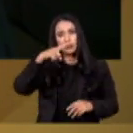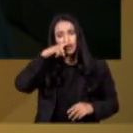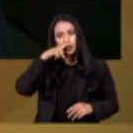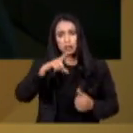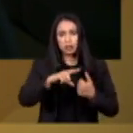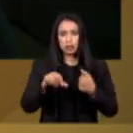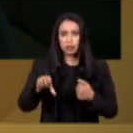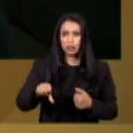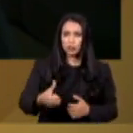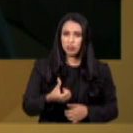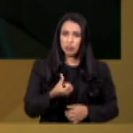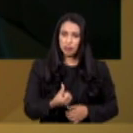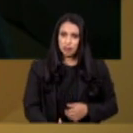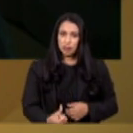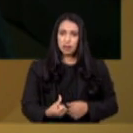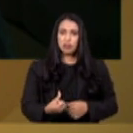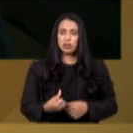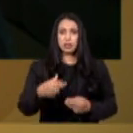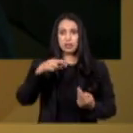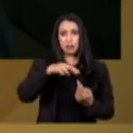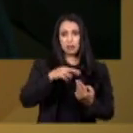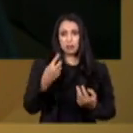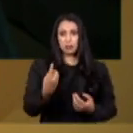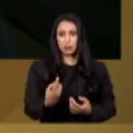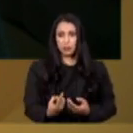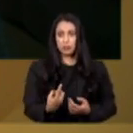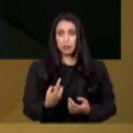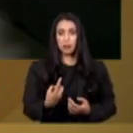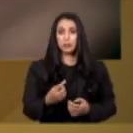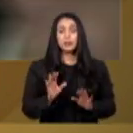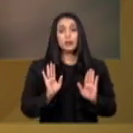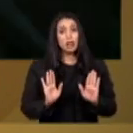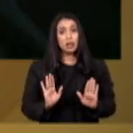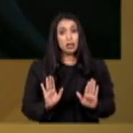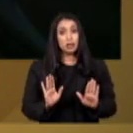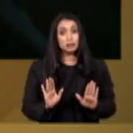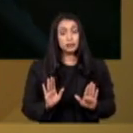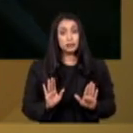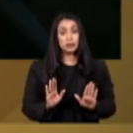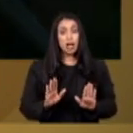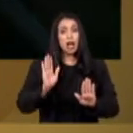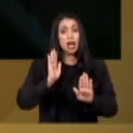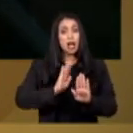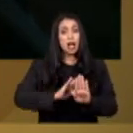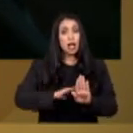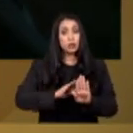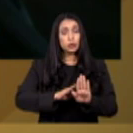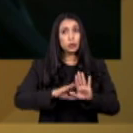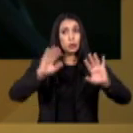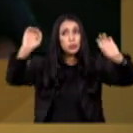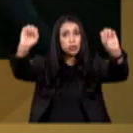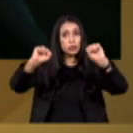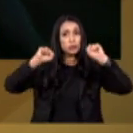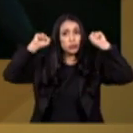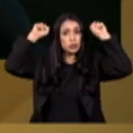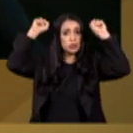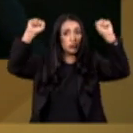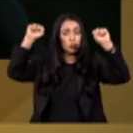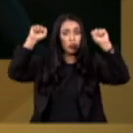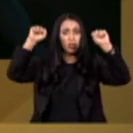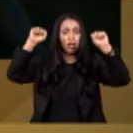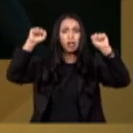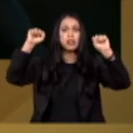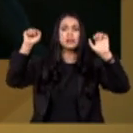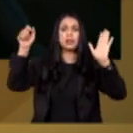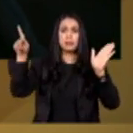é o primeiro criativo 99 é um finger na autonomia dos tribunais e da